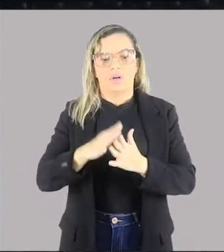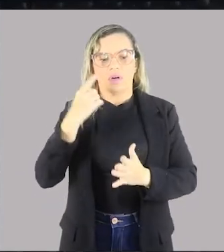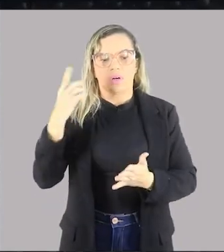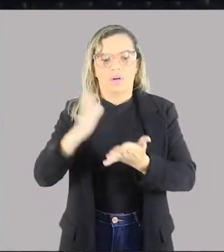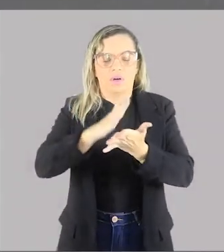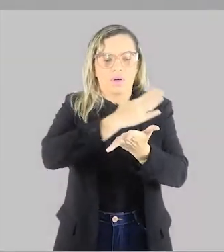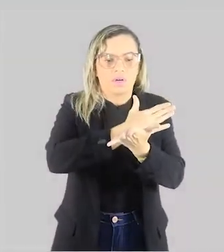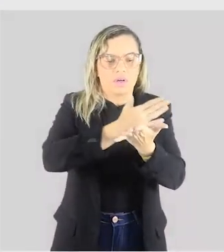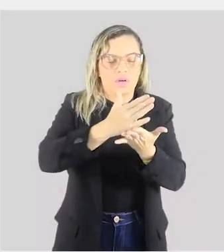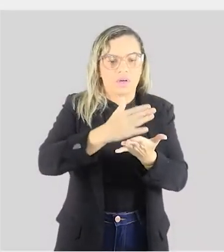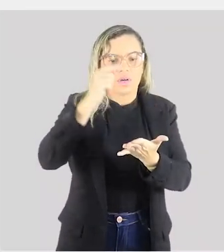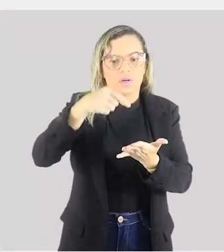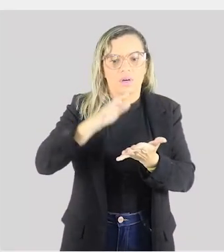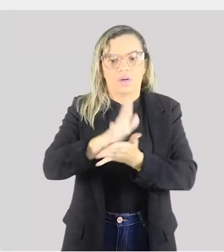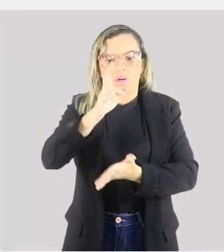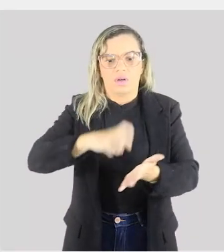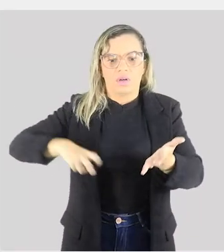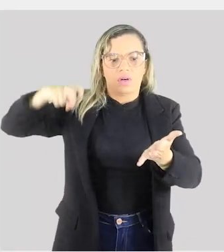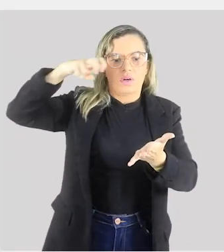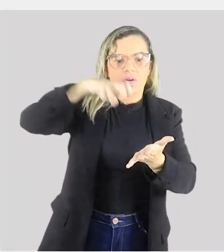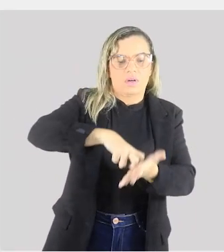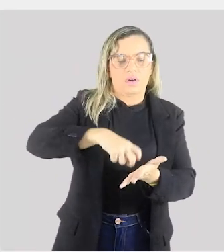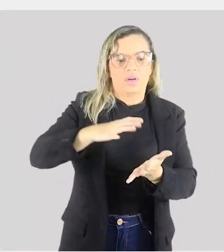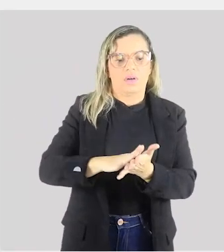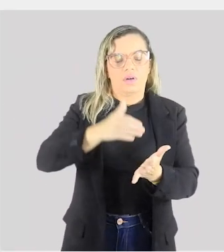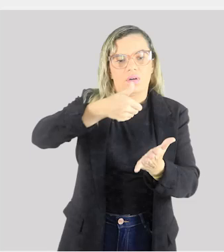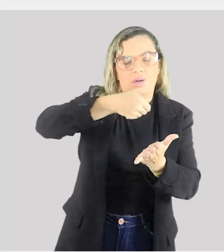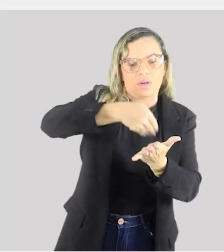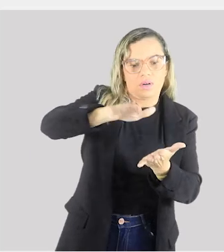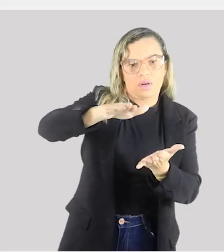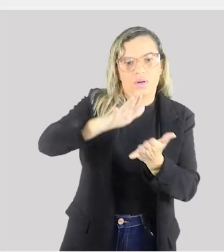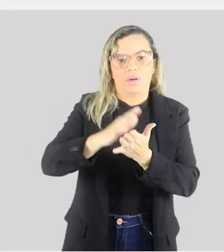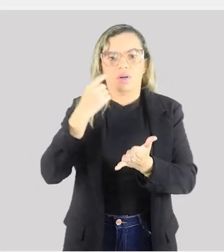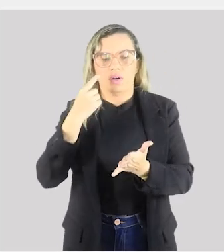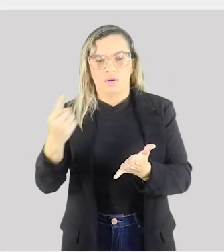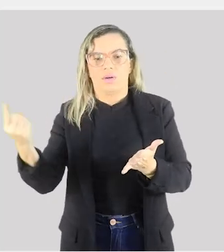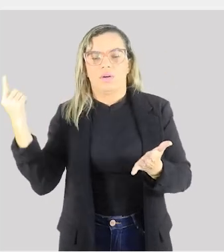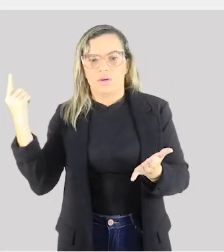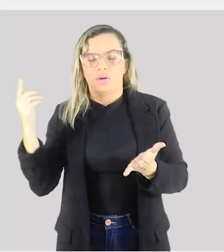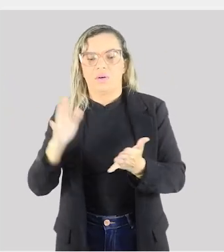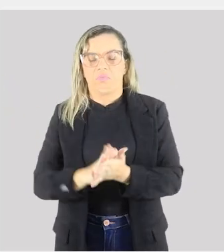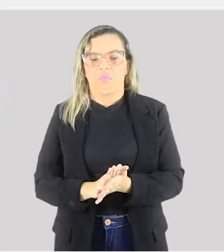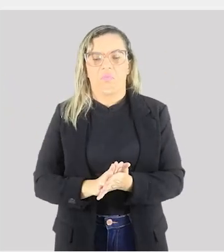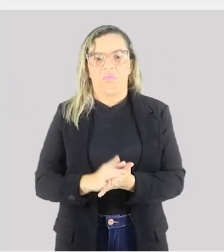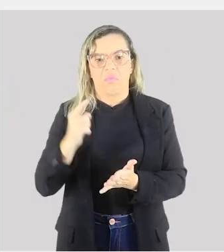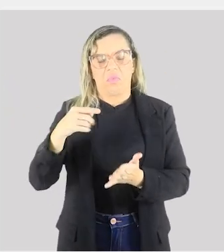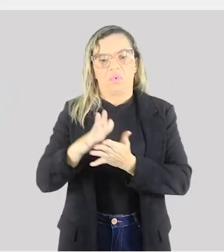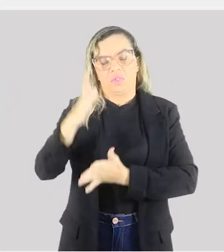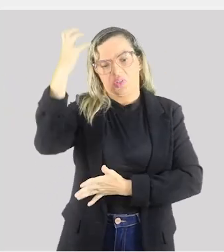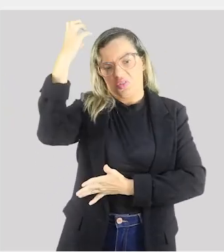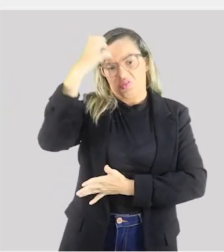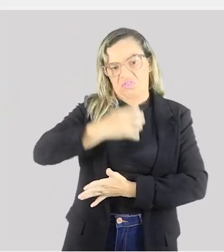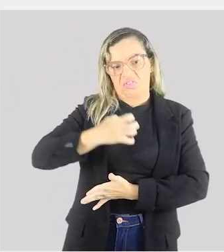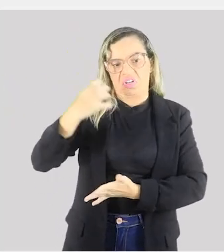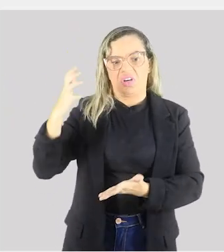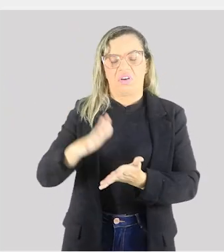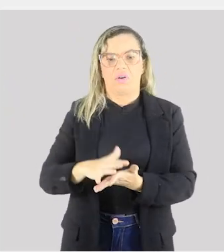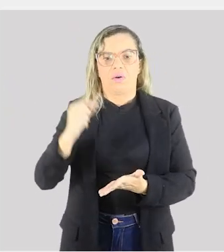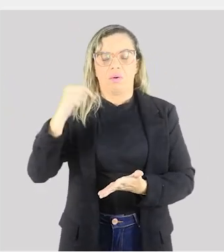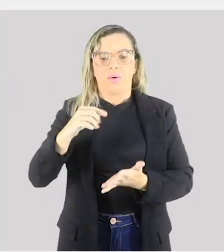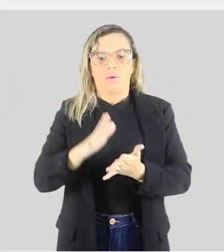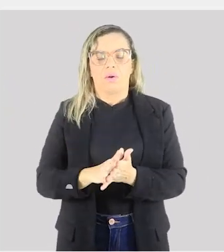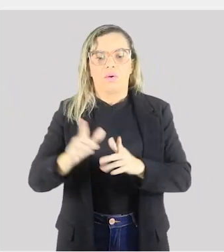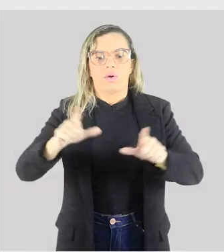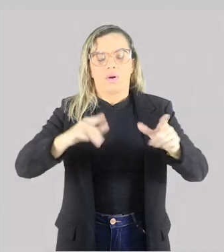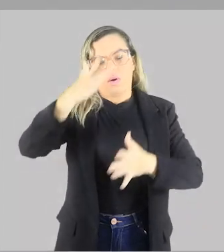a penalidade, a sanção de demissão. É, sem dúvida nenhuma, a sanção mais gravosa. Com isso, o servidor público